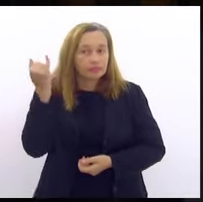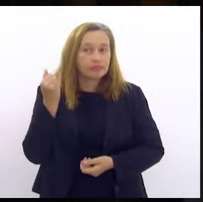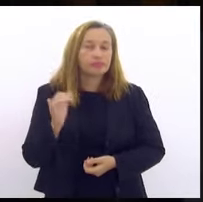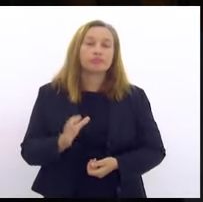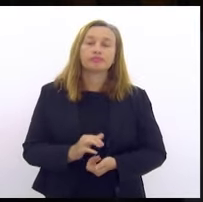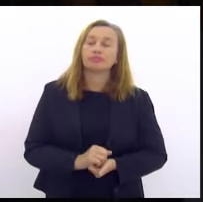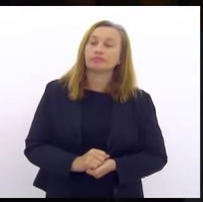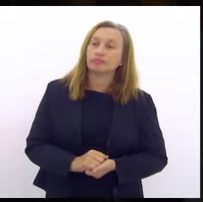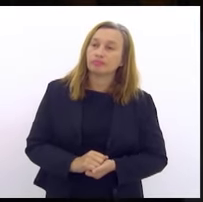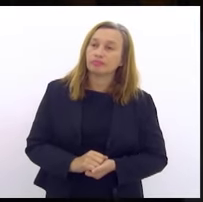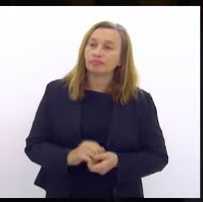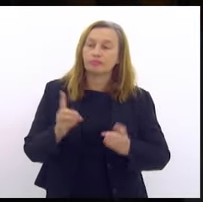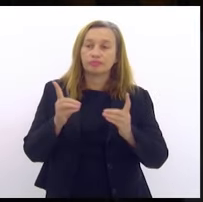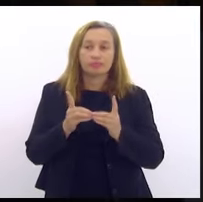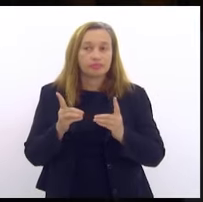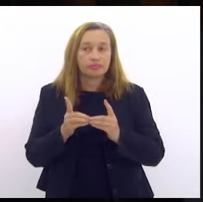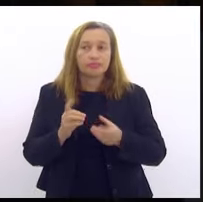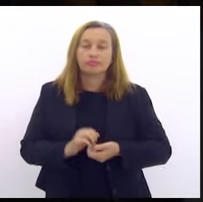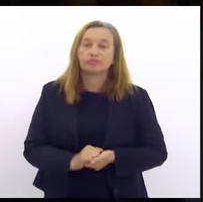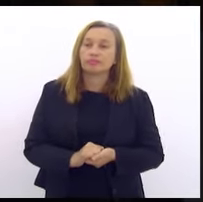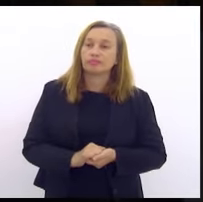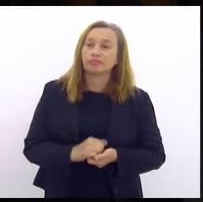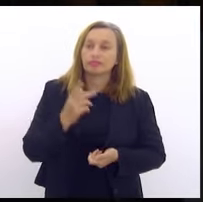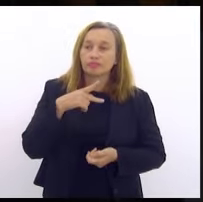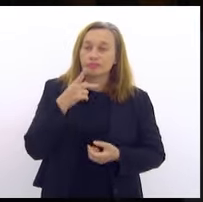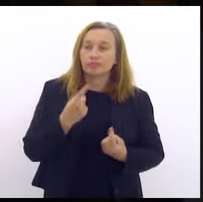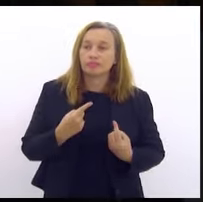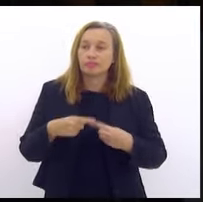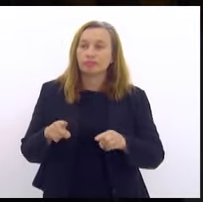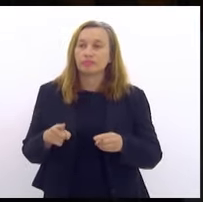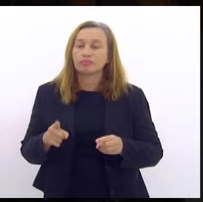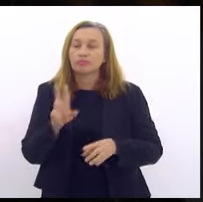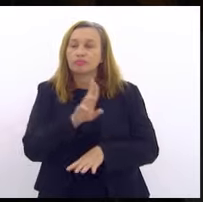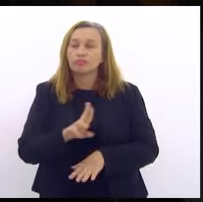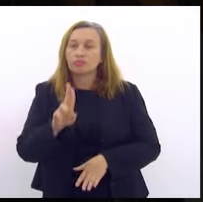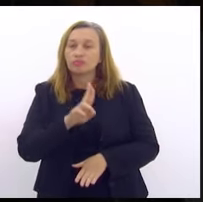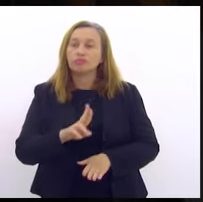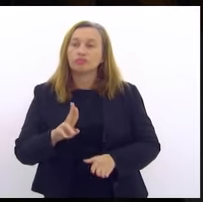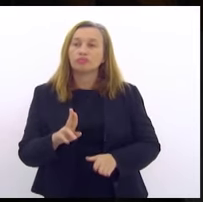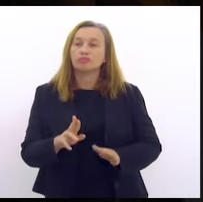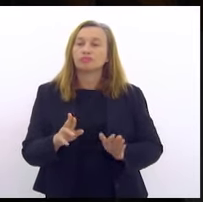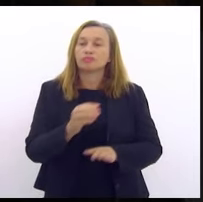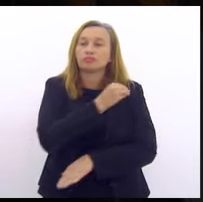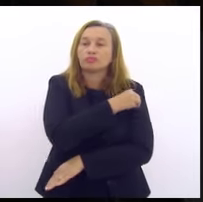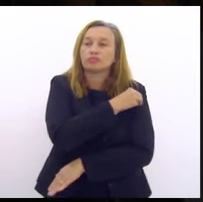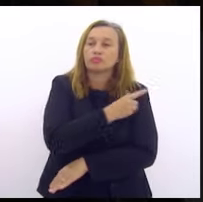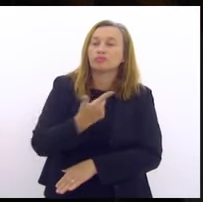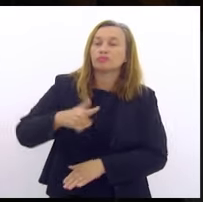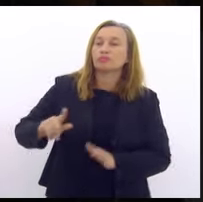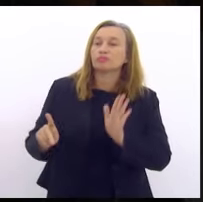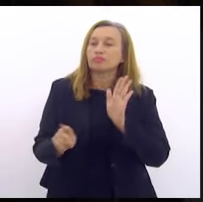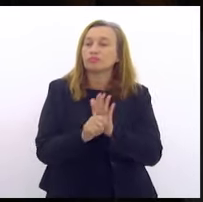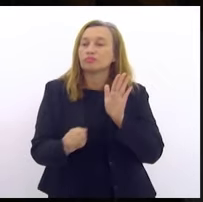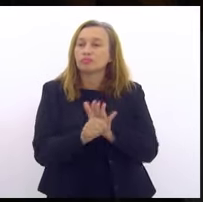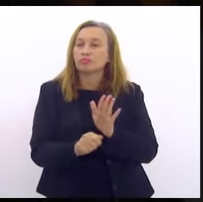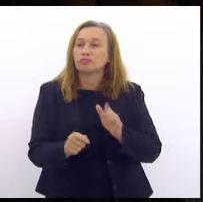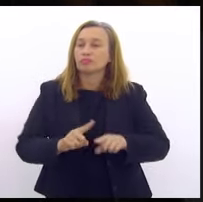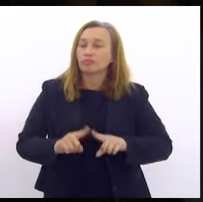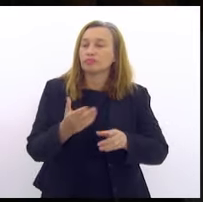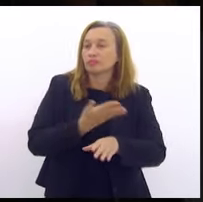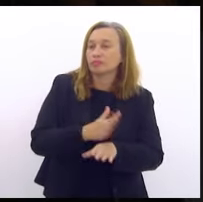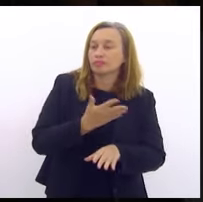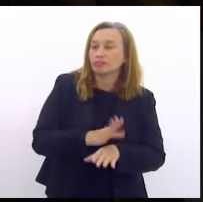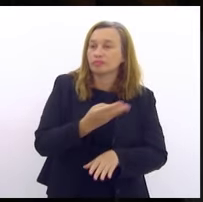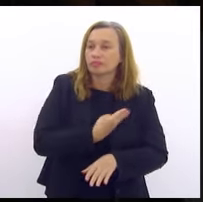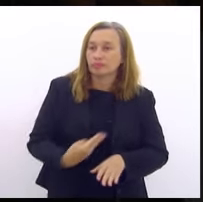garantir atendimento, falando de enfrentar o uso abusivo de álcool e outras drogas, e, na prática, o governador,